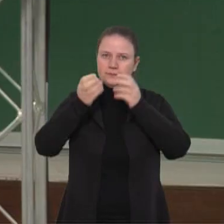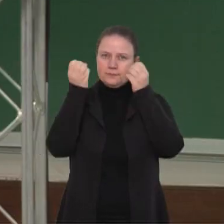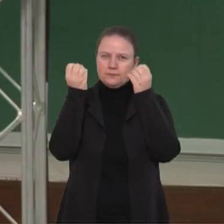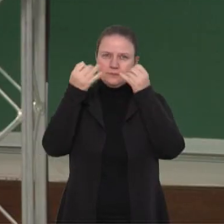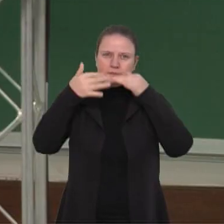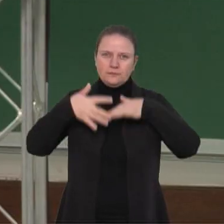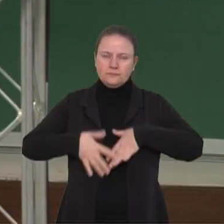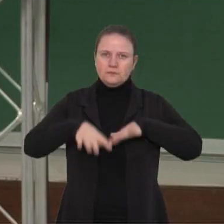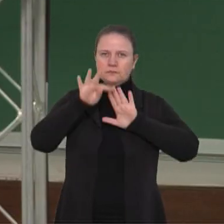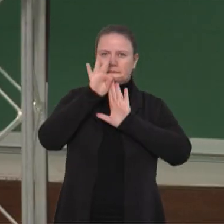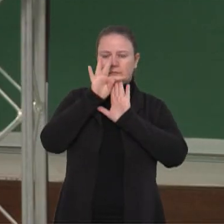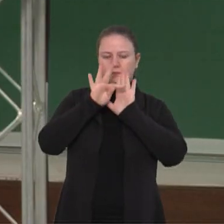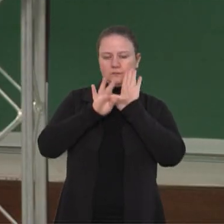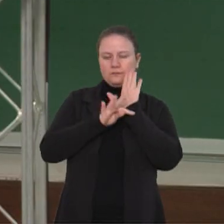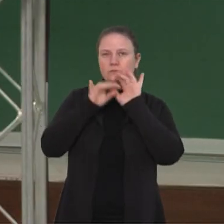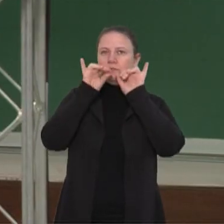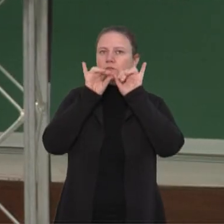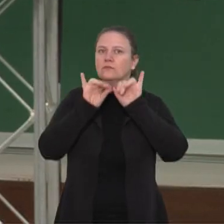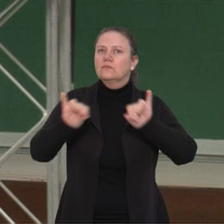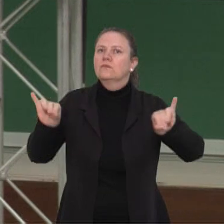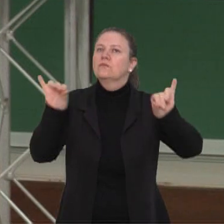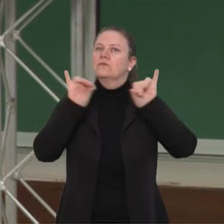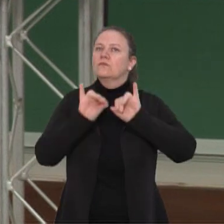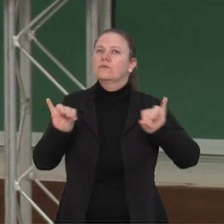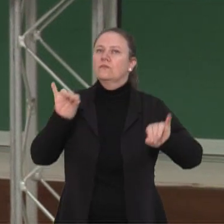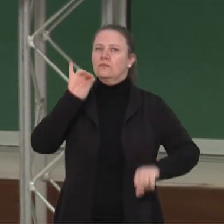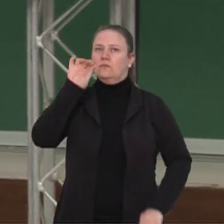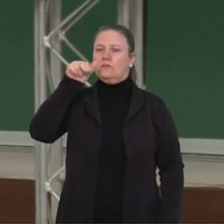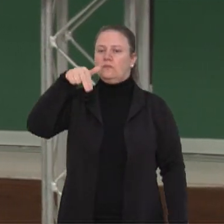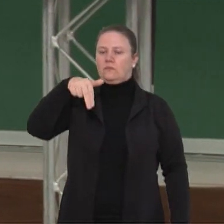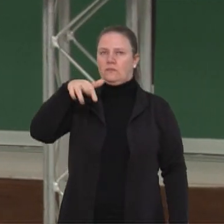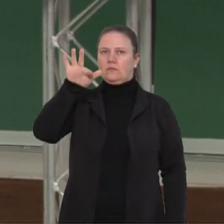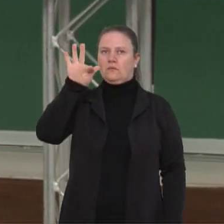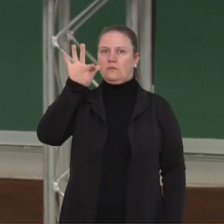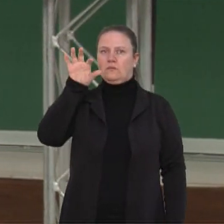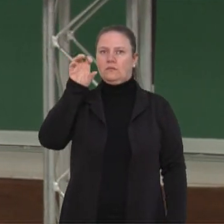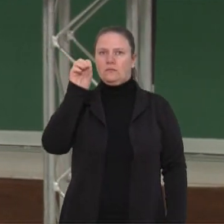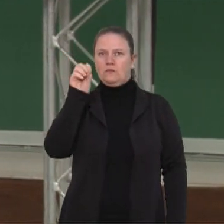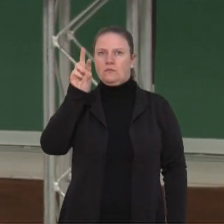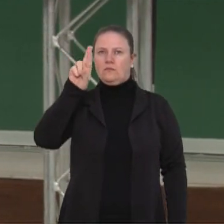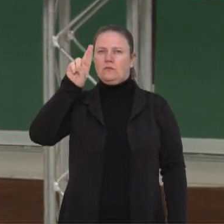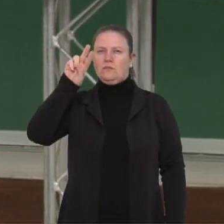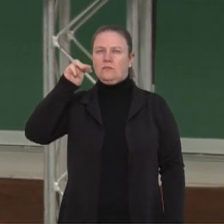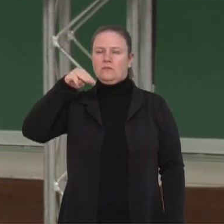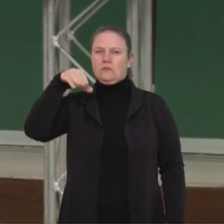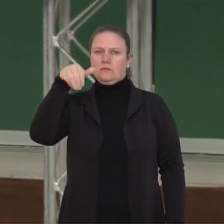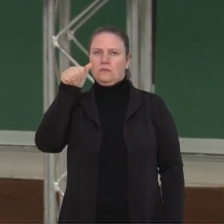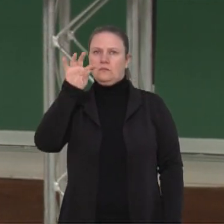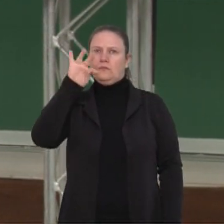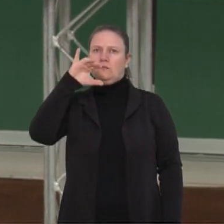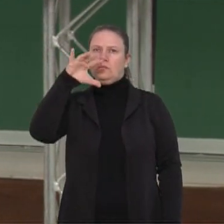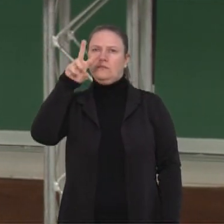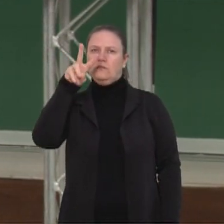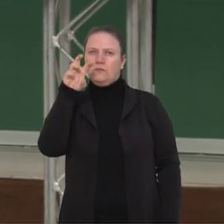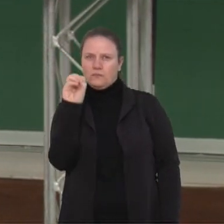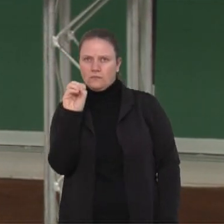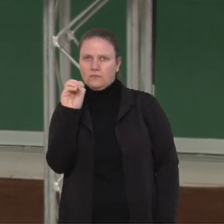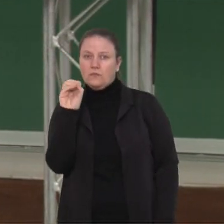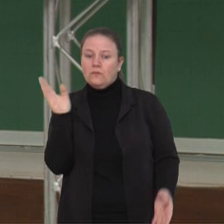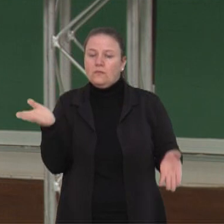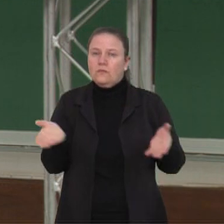sobre o texto informativo, que é o texto que nós estávamos falando na aula passada. E hoje eu vou fazer